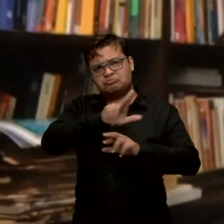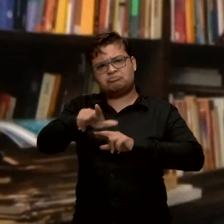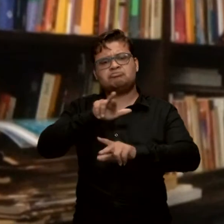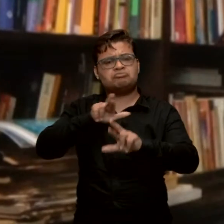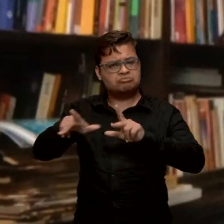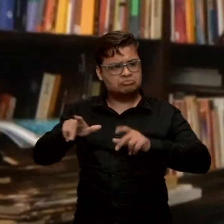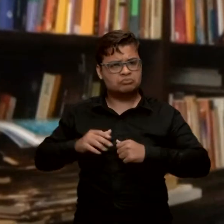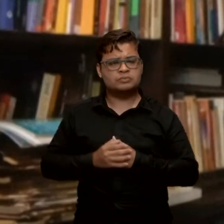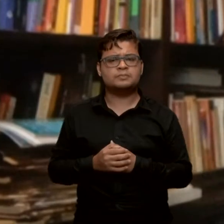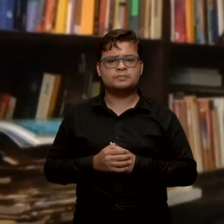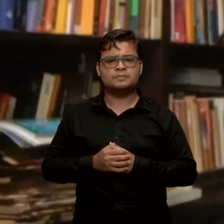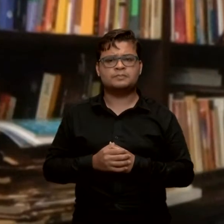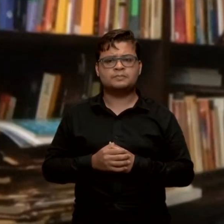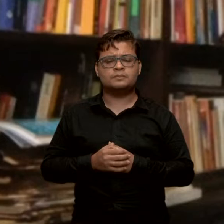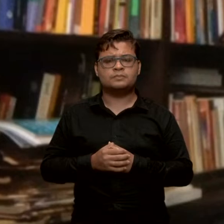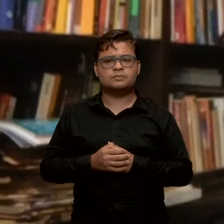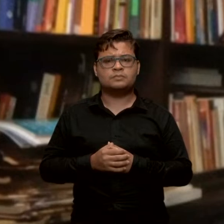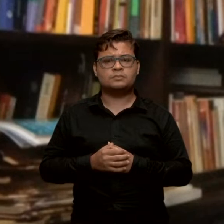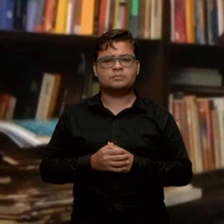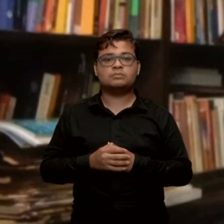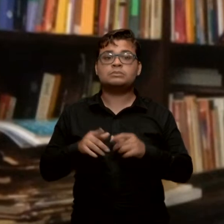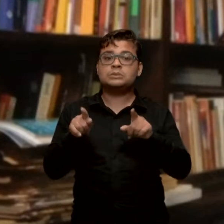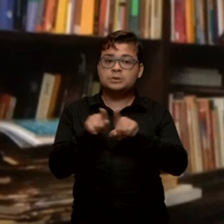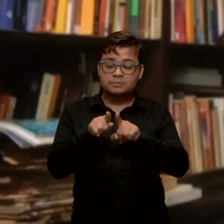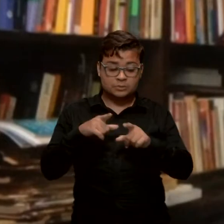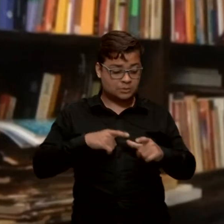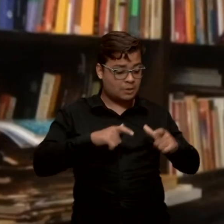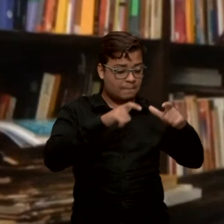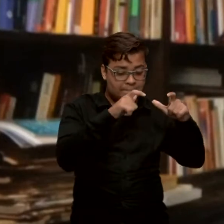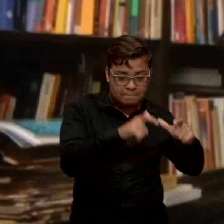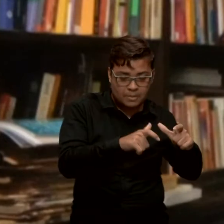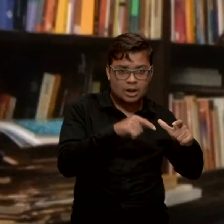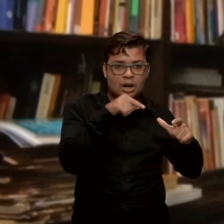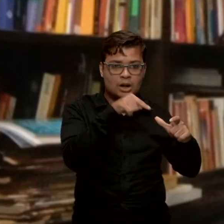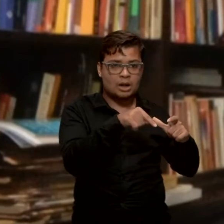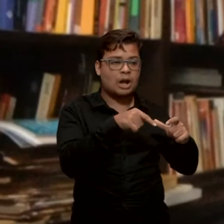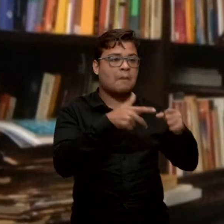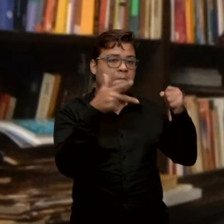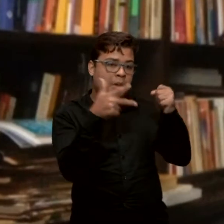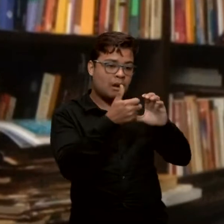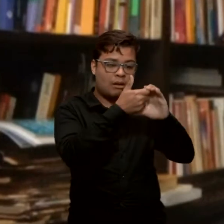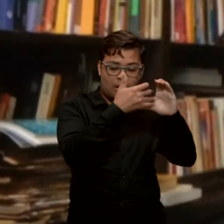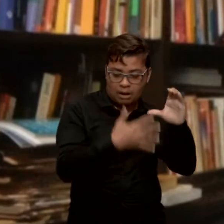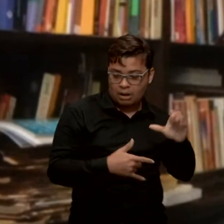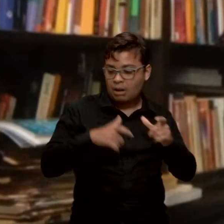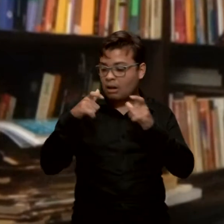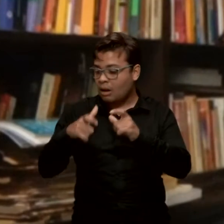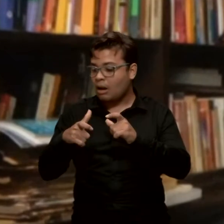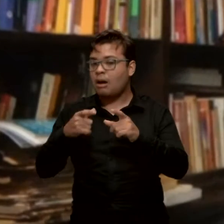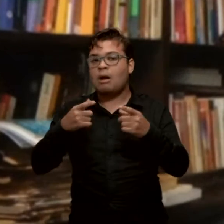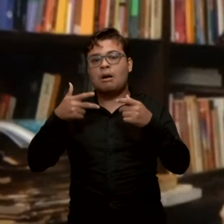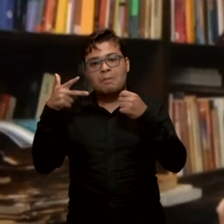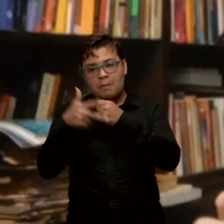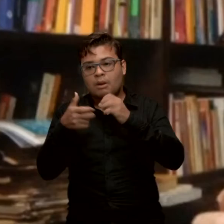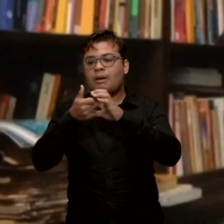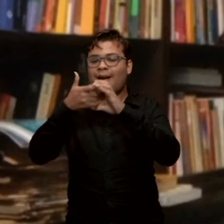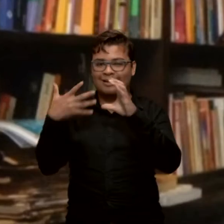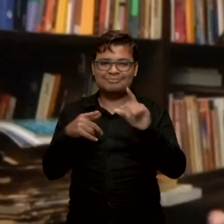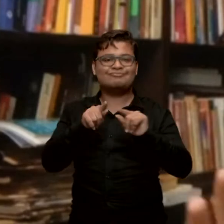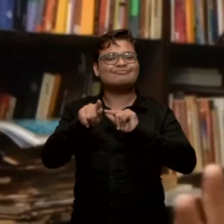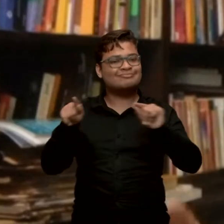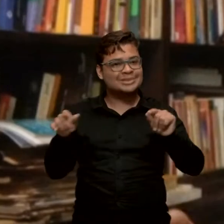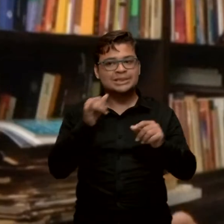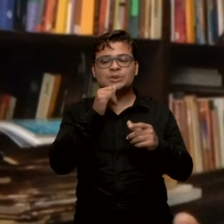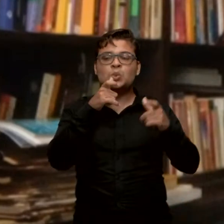também muito uma especificidade assim territorial. Então assim tem os grupos de Aparecida de Goiânia, tem os grupos de Goiânia, dependendo